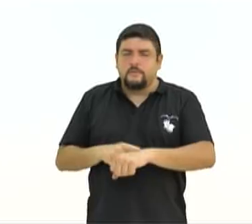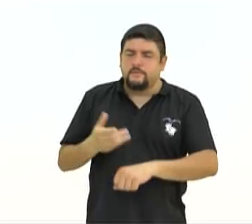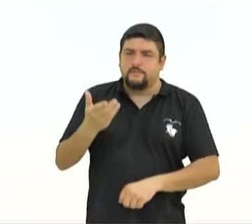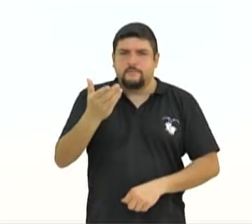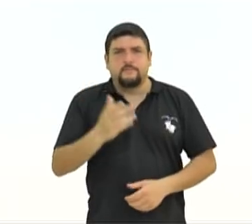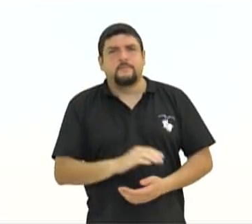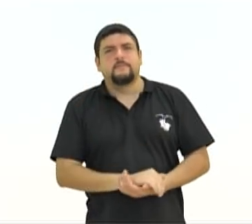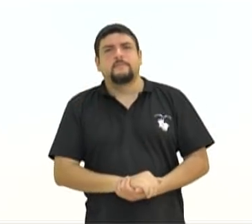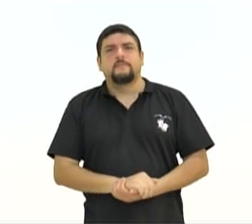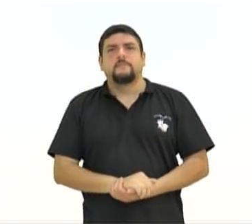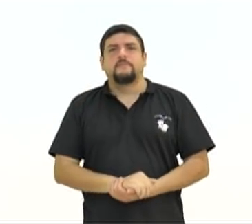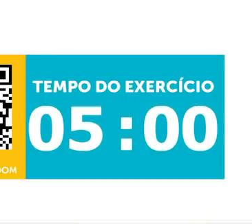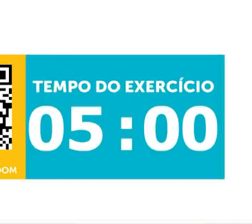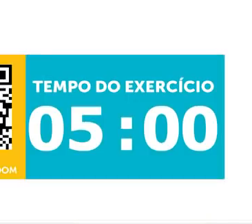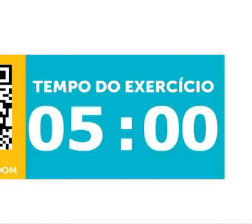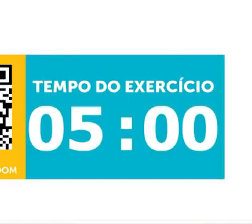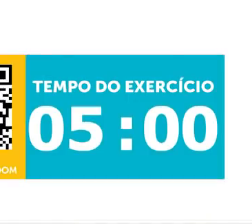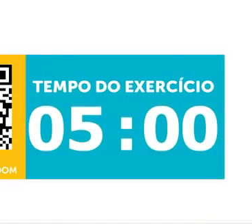esse exercício.